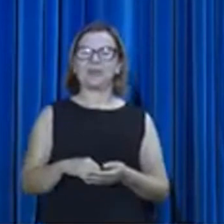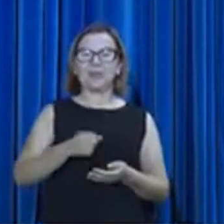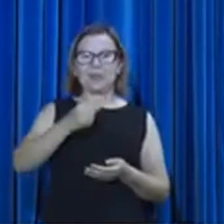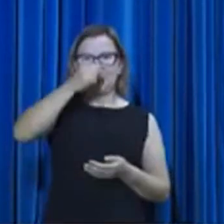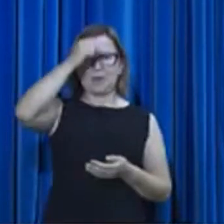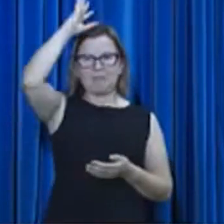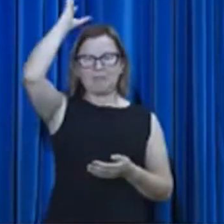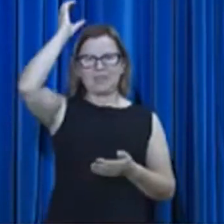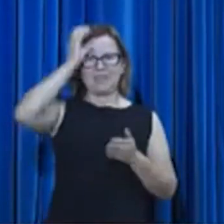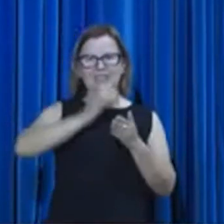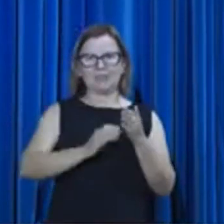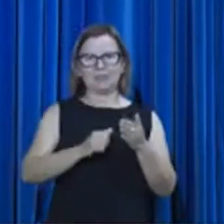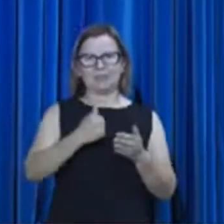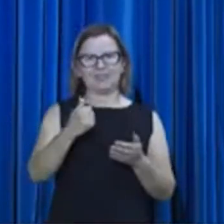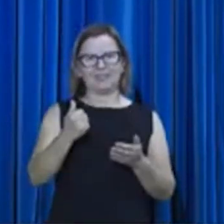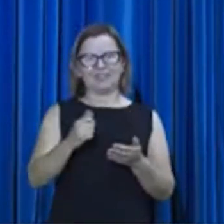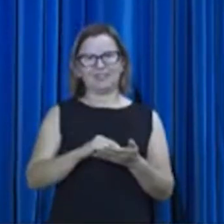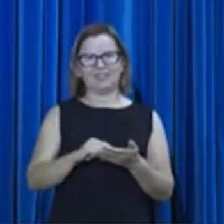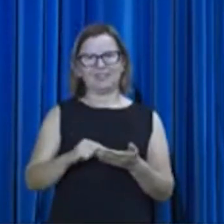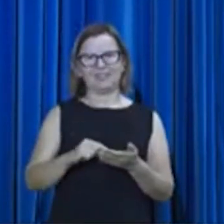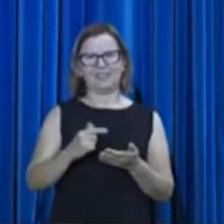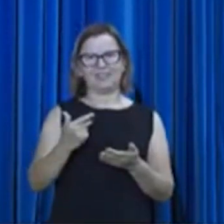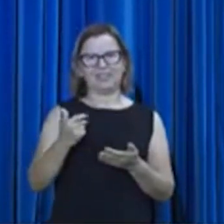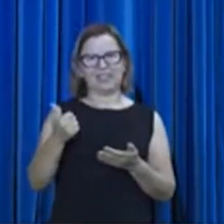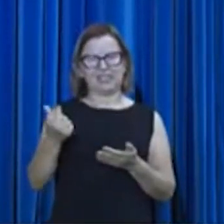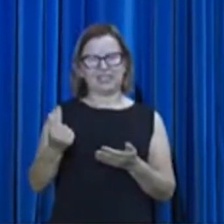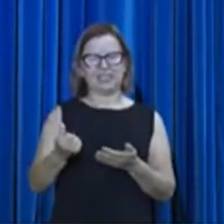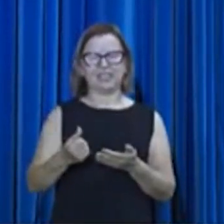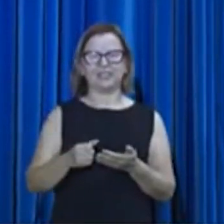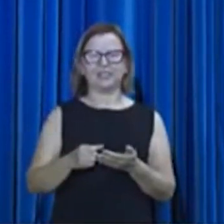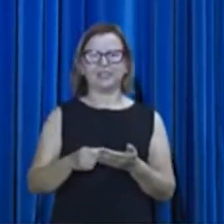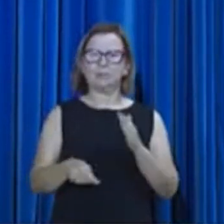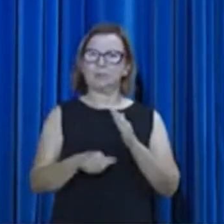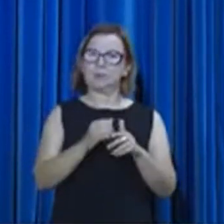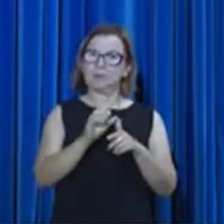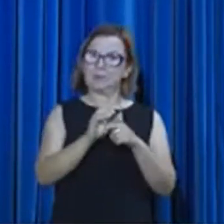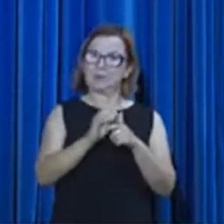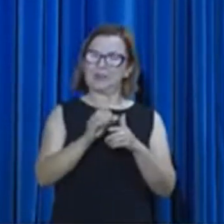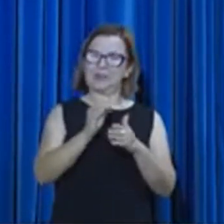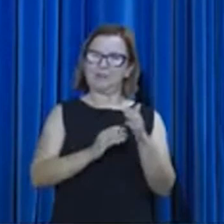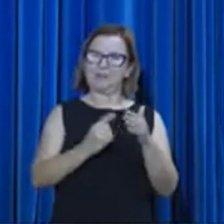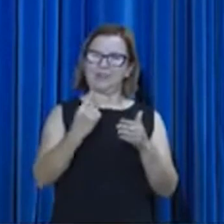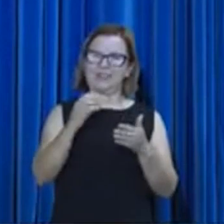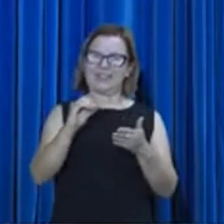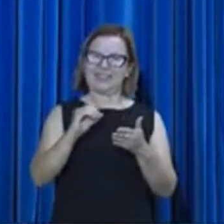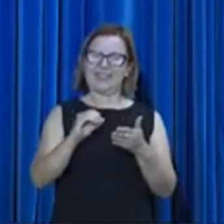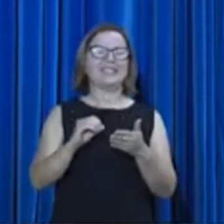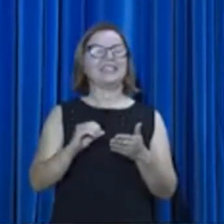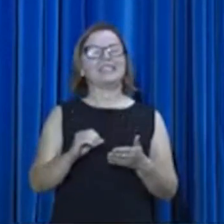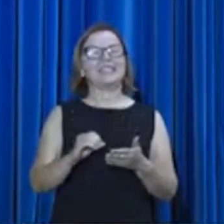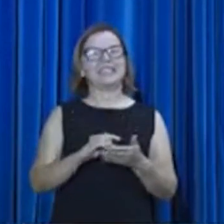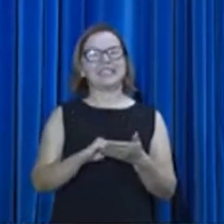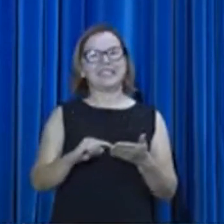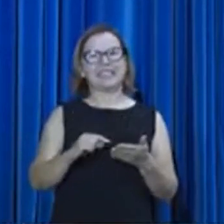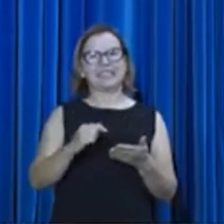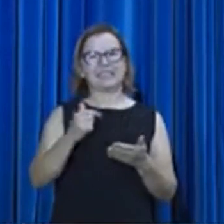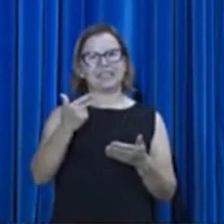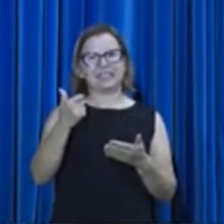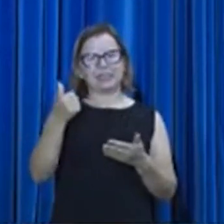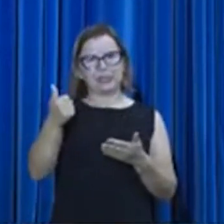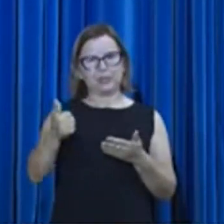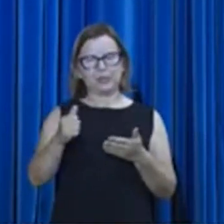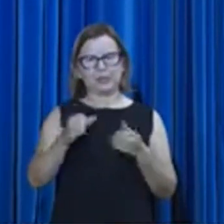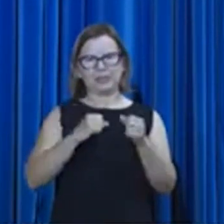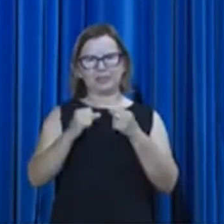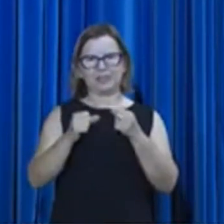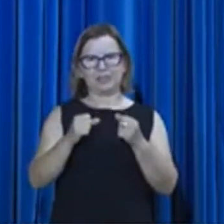capítulo 11, 36, 1 aos Coríntios 10, 31 e o Salmo 73, do versículo